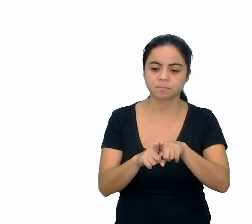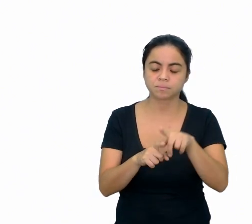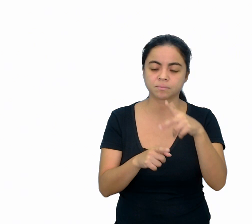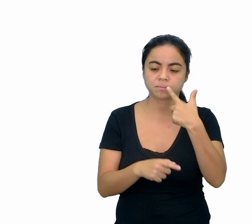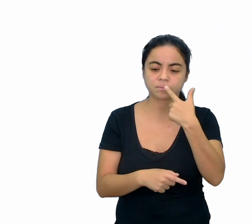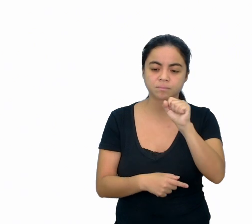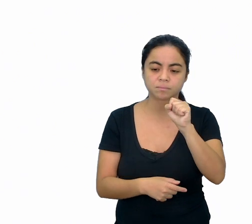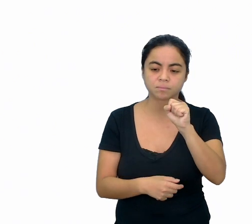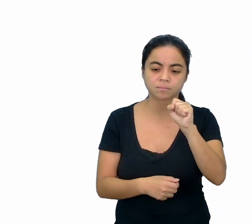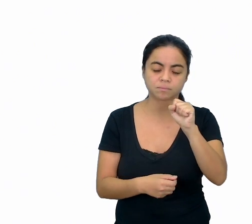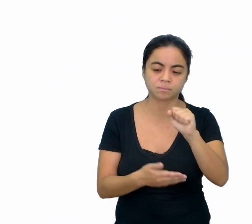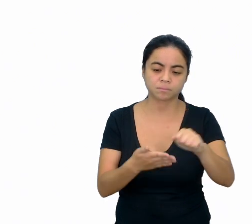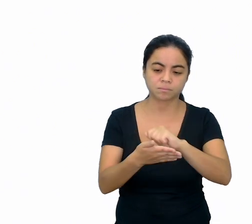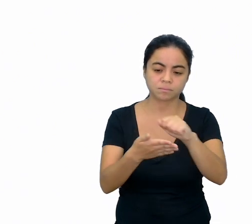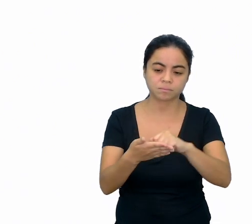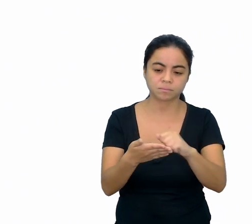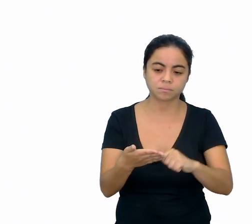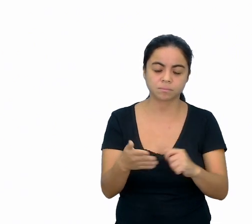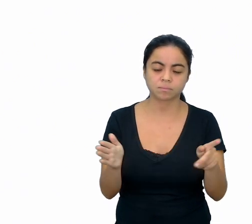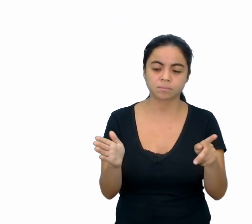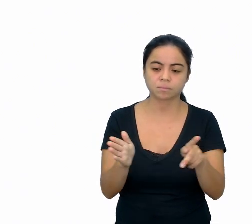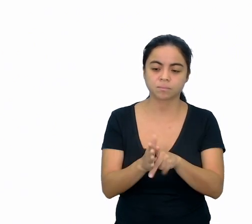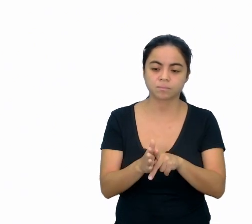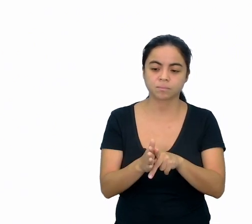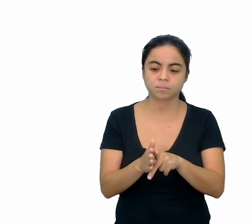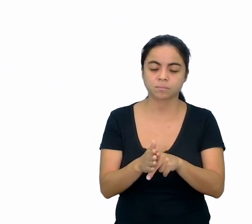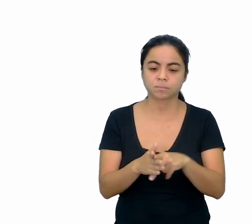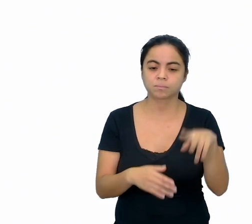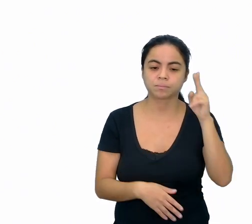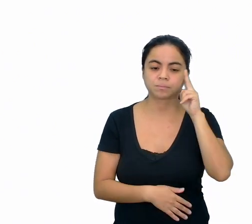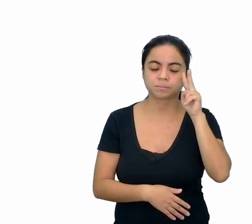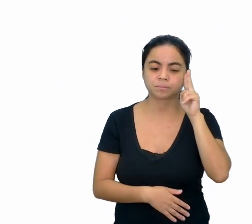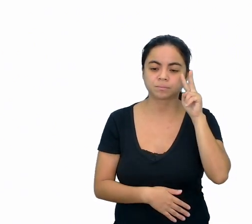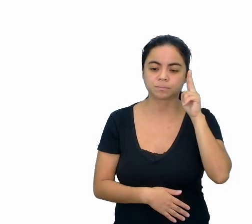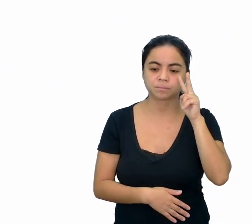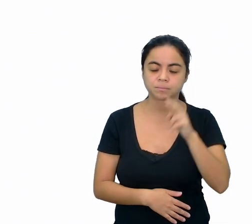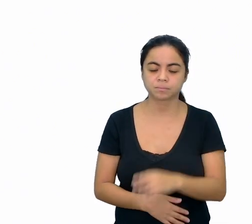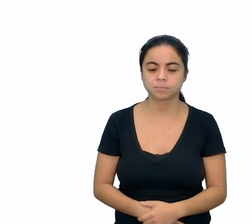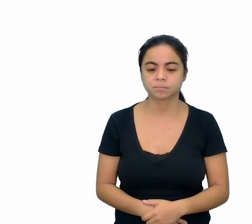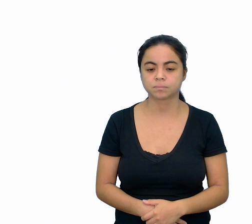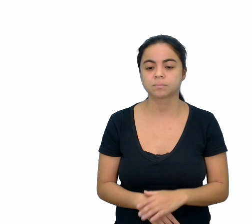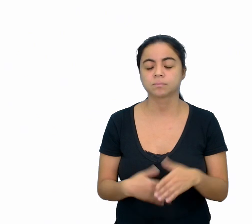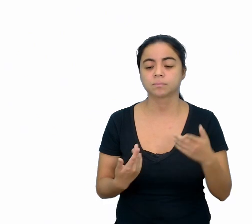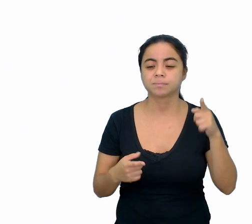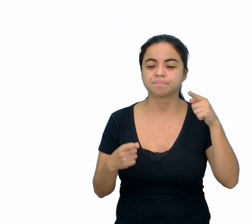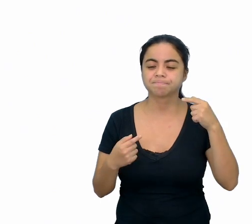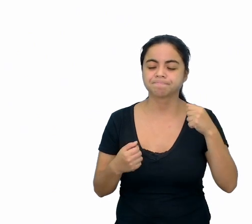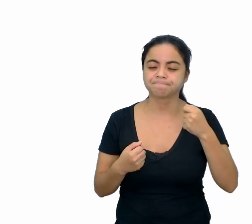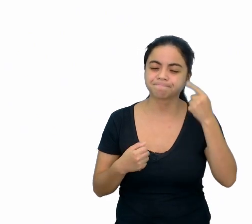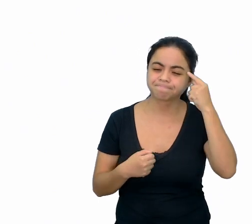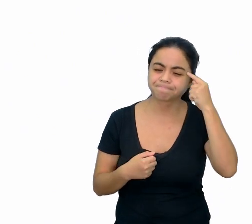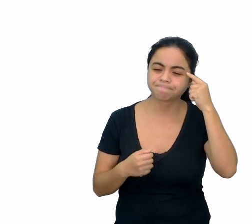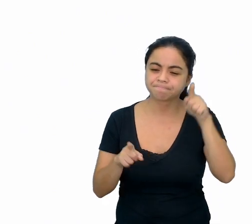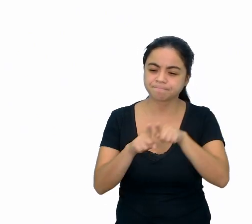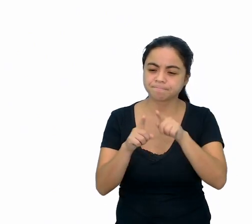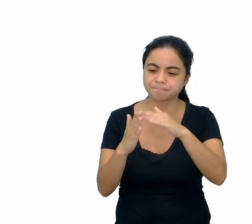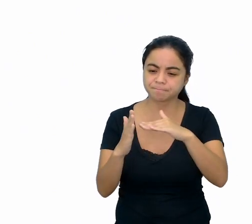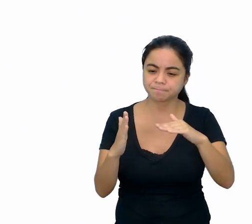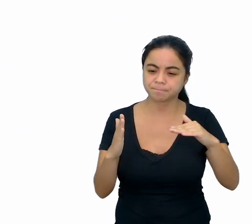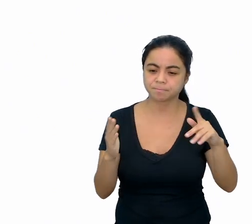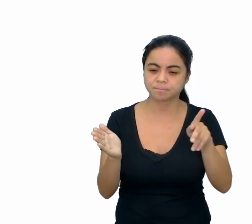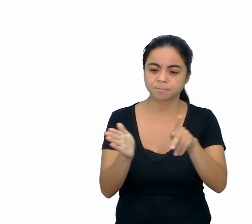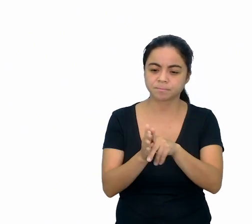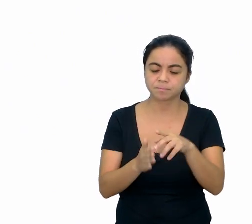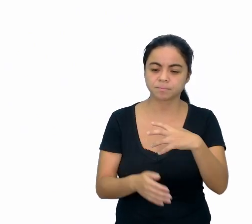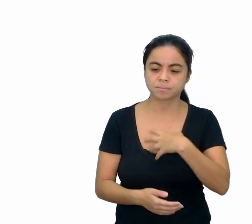própria desse gênero. Então, além de levá-los, né, ao desenvolvimento da pressão estética, ao comportamento leitor que a